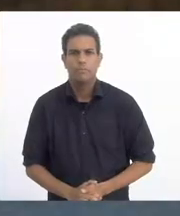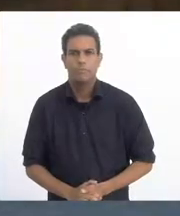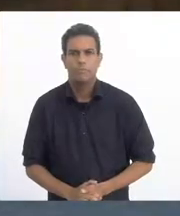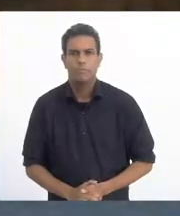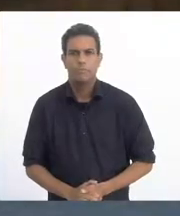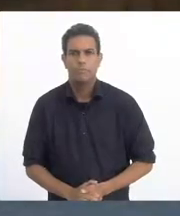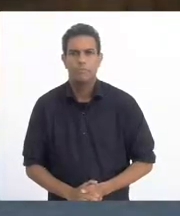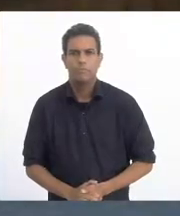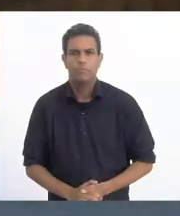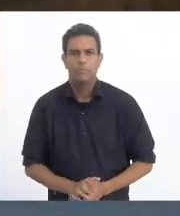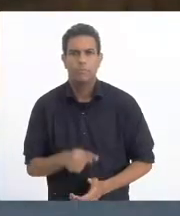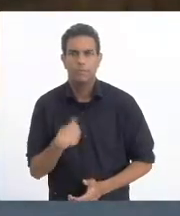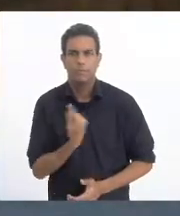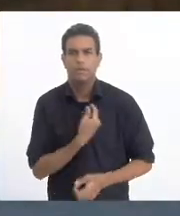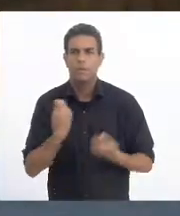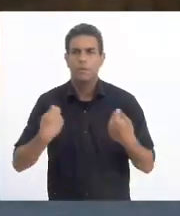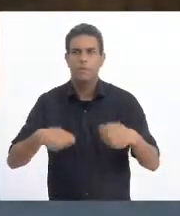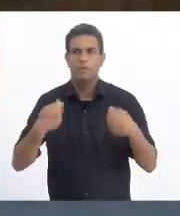Precisamos falar sobre isso.